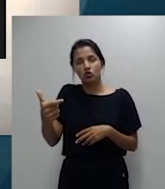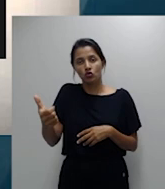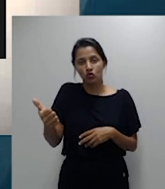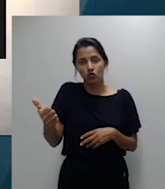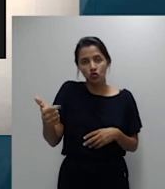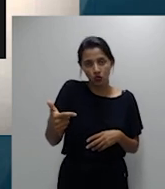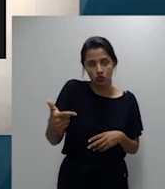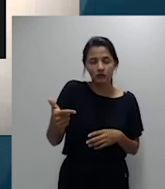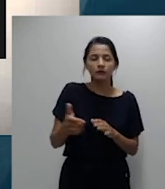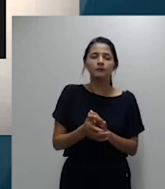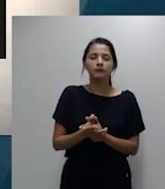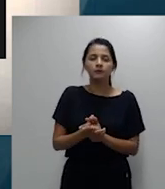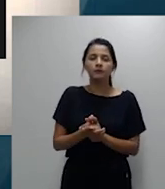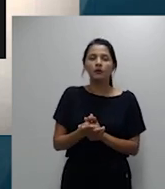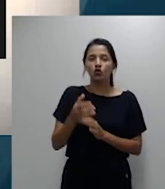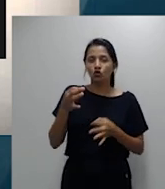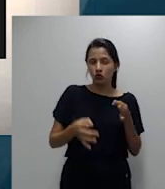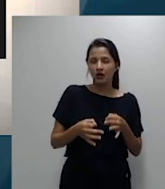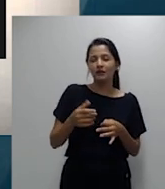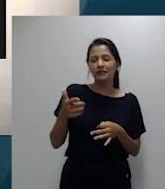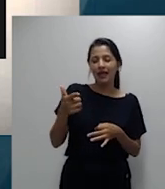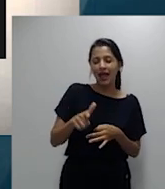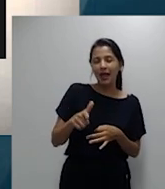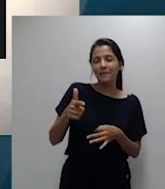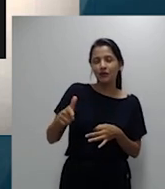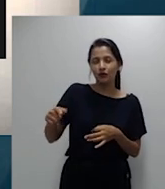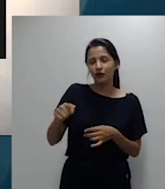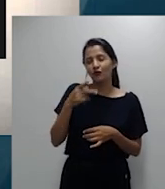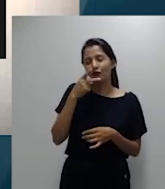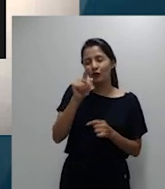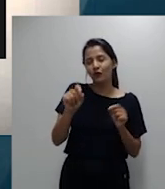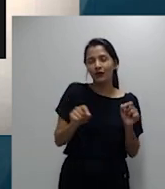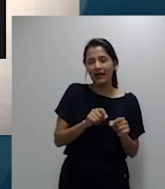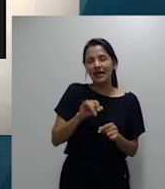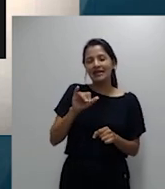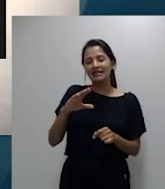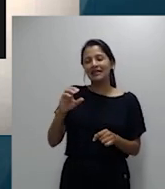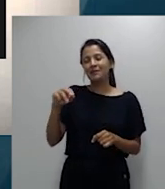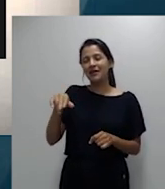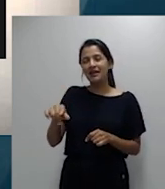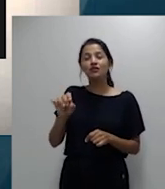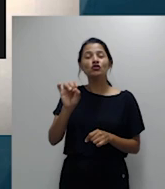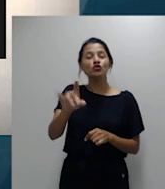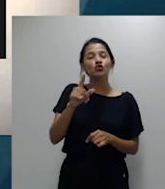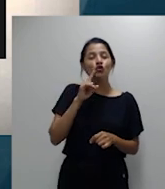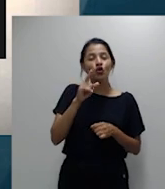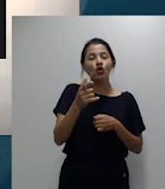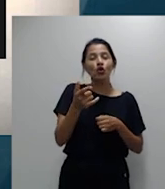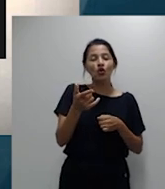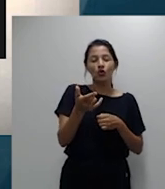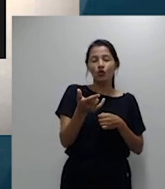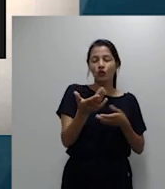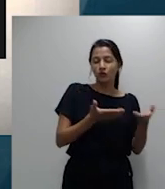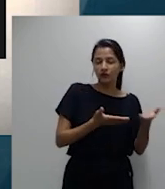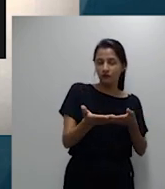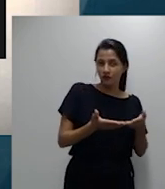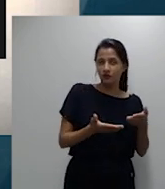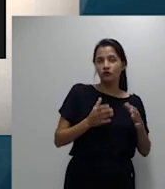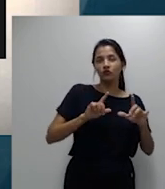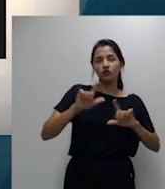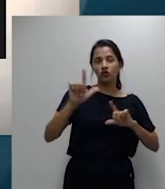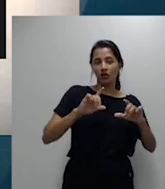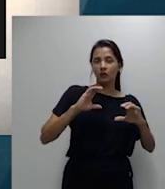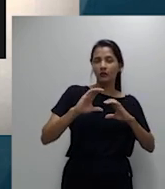trigo decidiu que o ICMS somente Speed o viço da pele comunicação